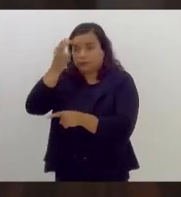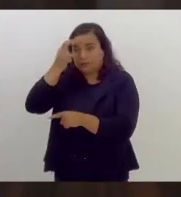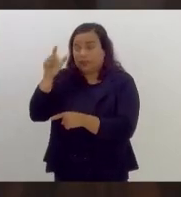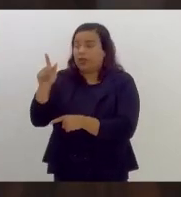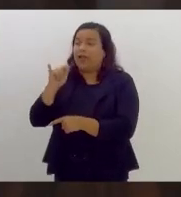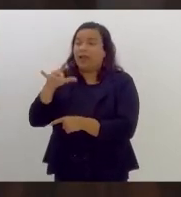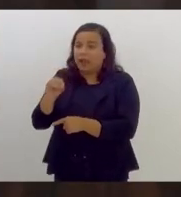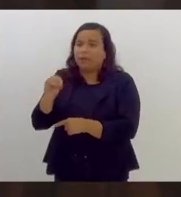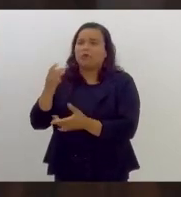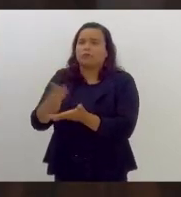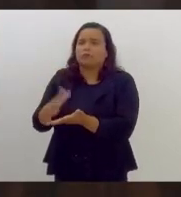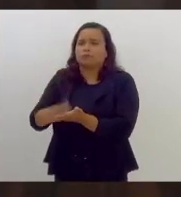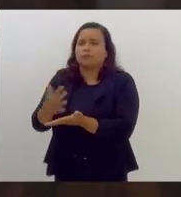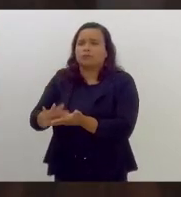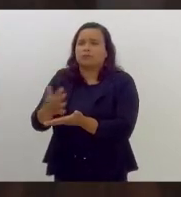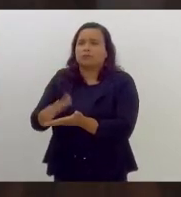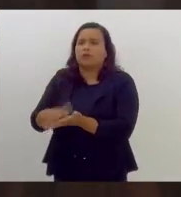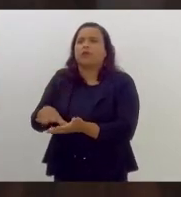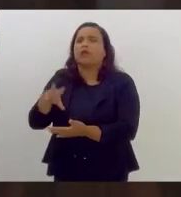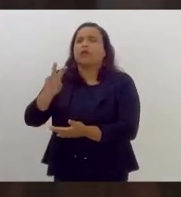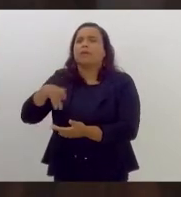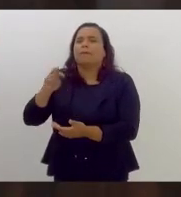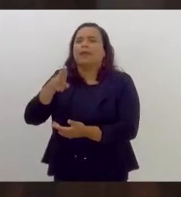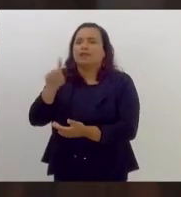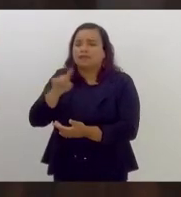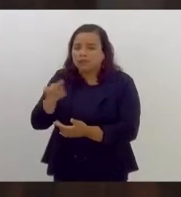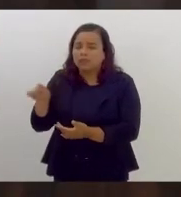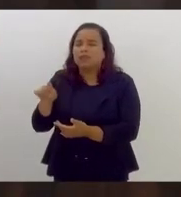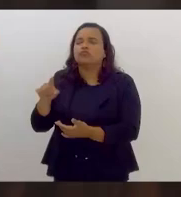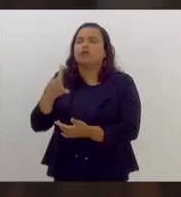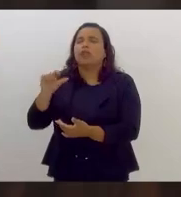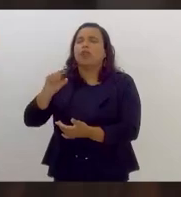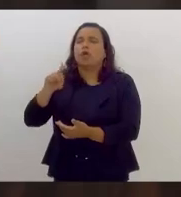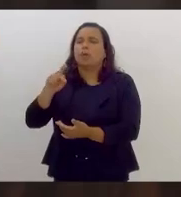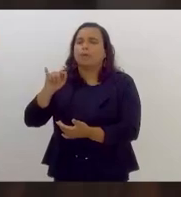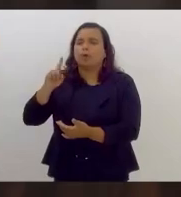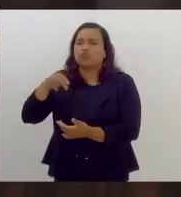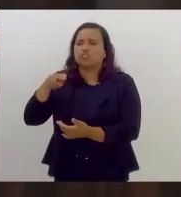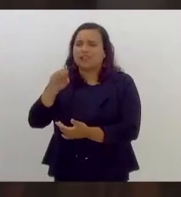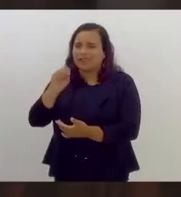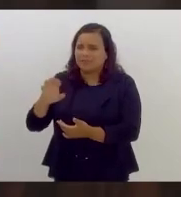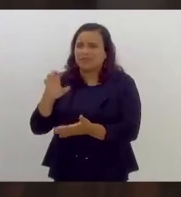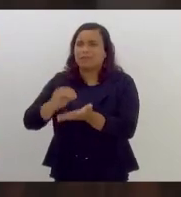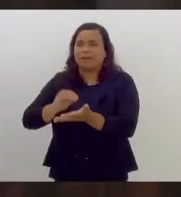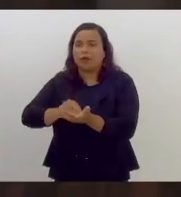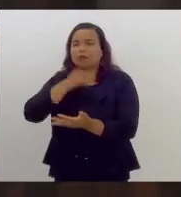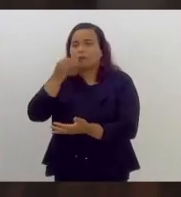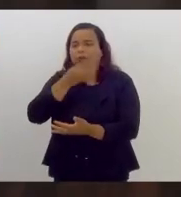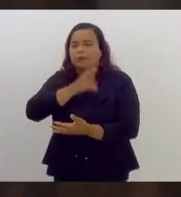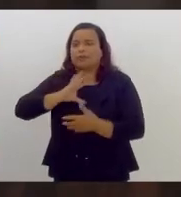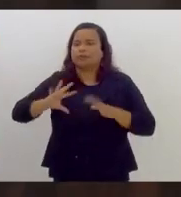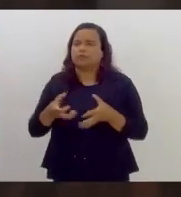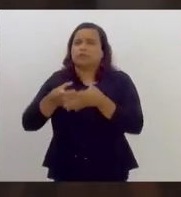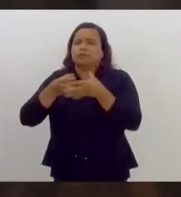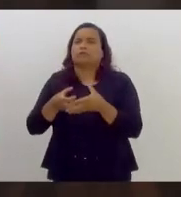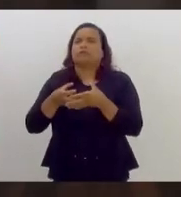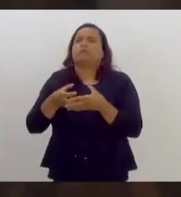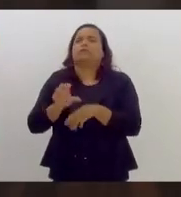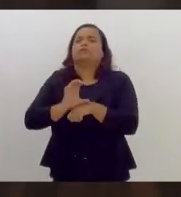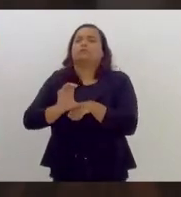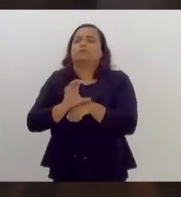Recreativo Escola de Samba Imperatriz Leopoldinense, pendendo de parecer da Comissão de Emendas Condicionais e Veto.